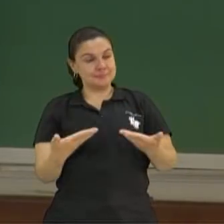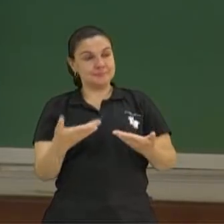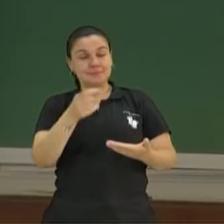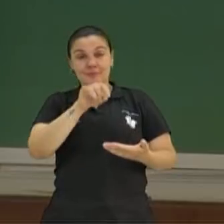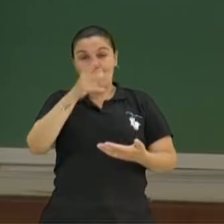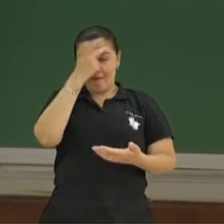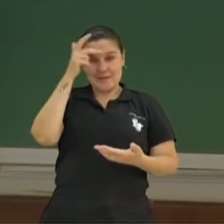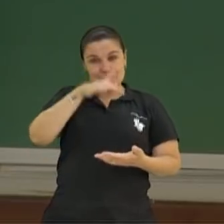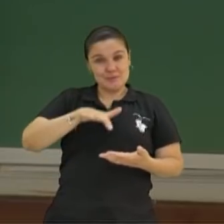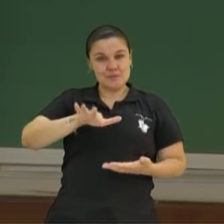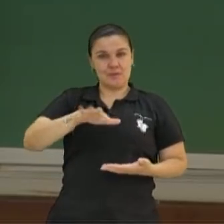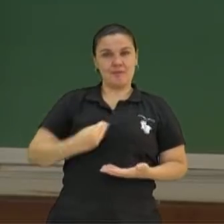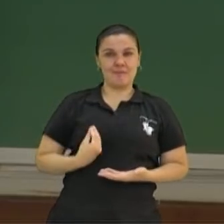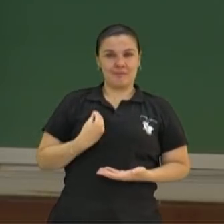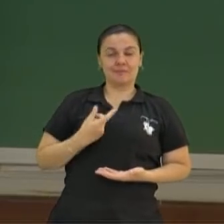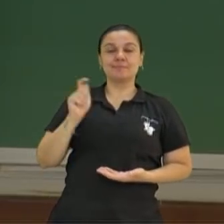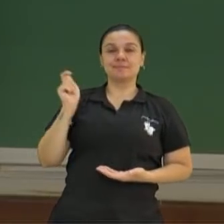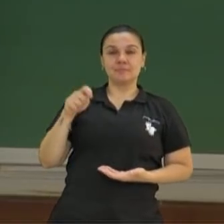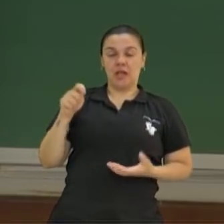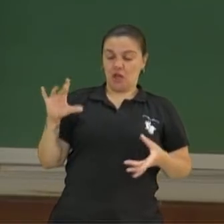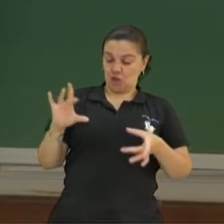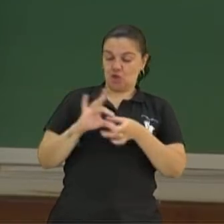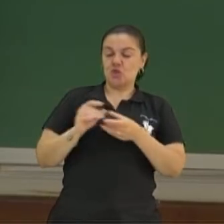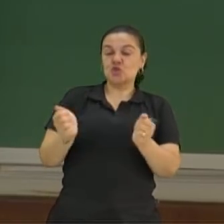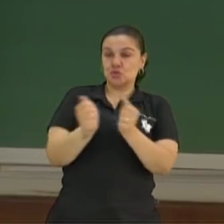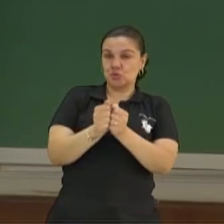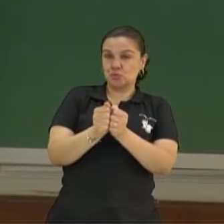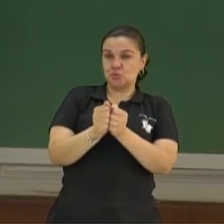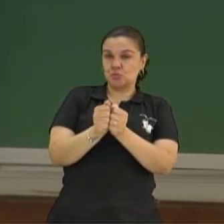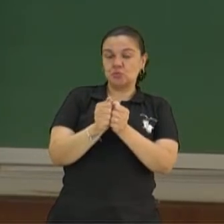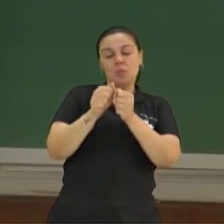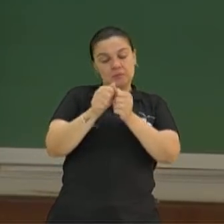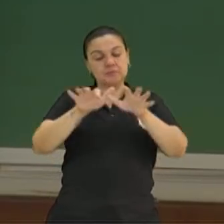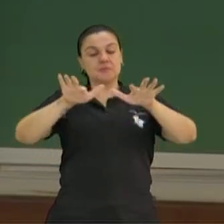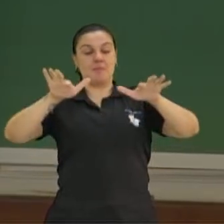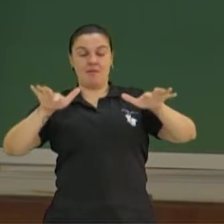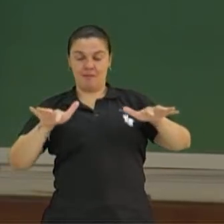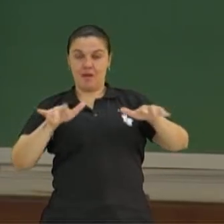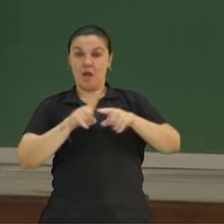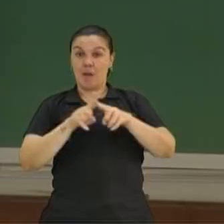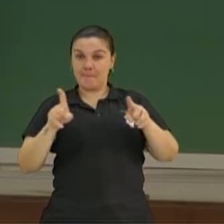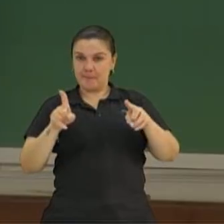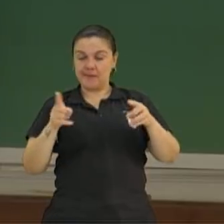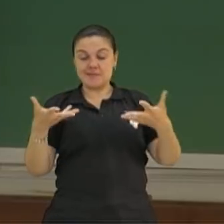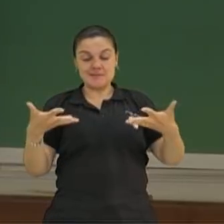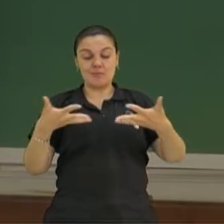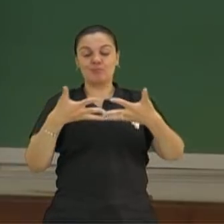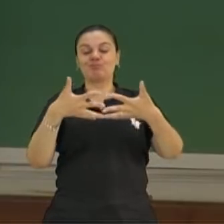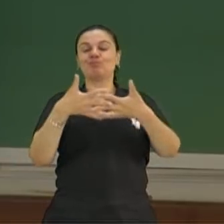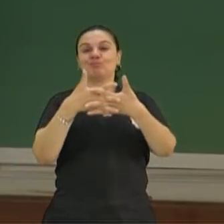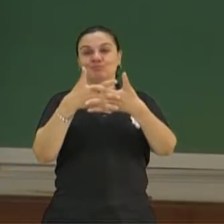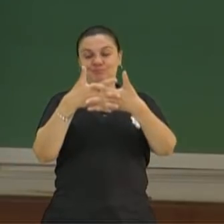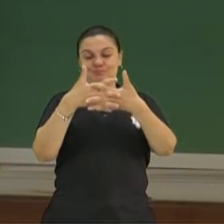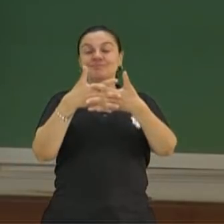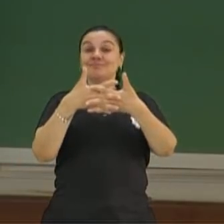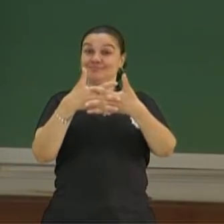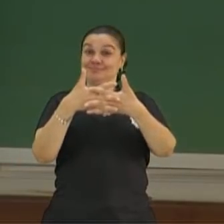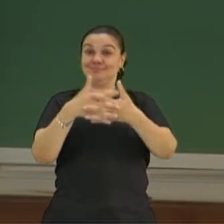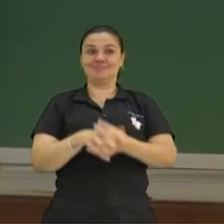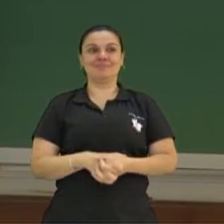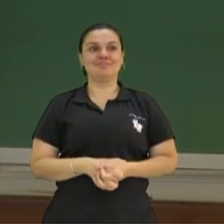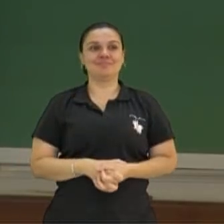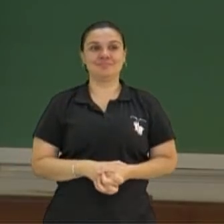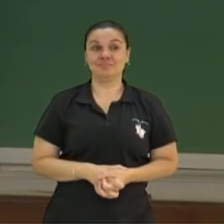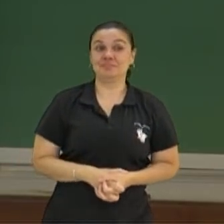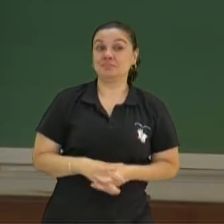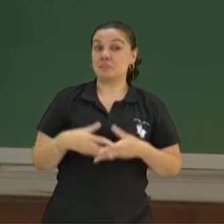que estão ali vivendo podem estar juntos, podem estar distintos, mas eles estão interligados.